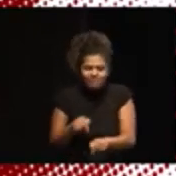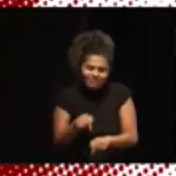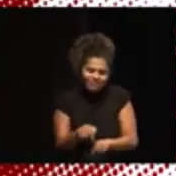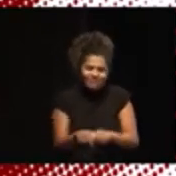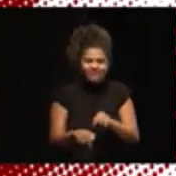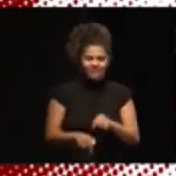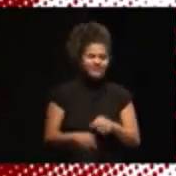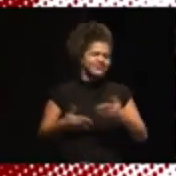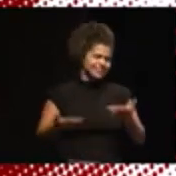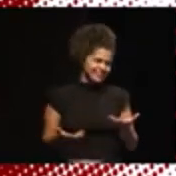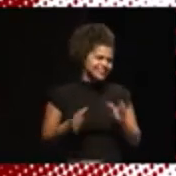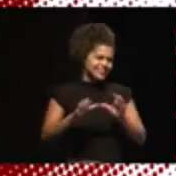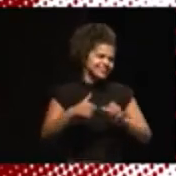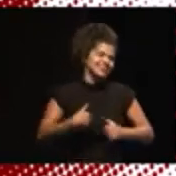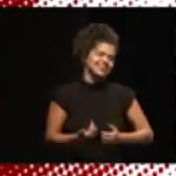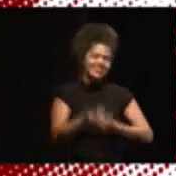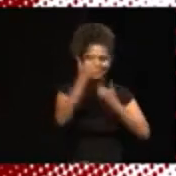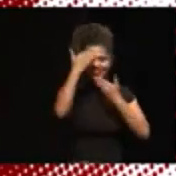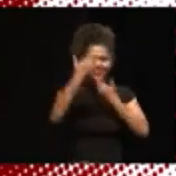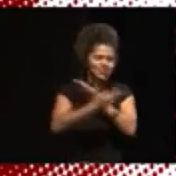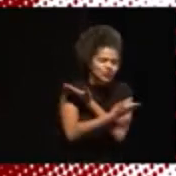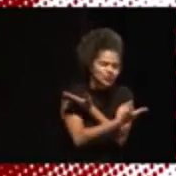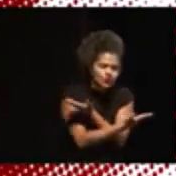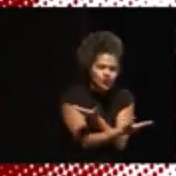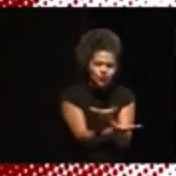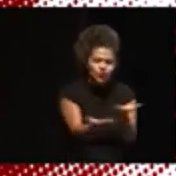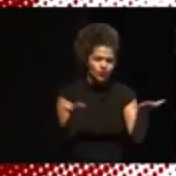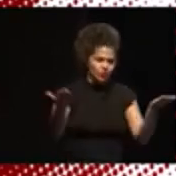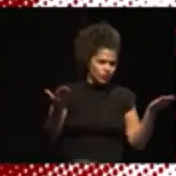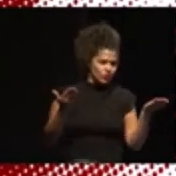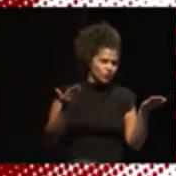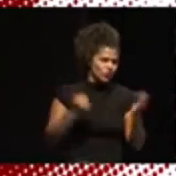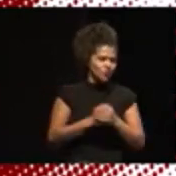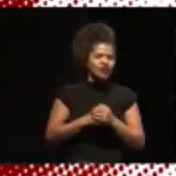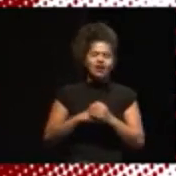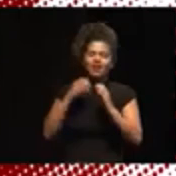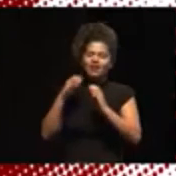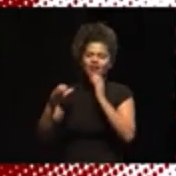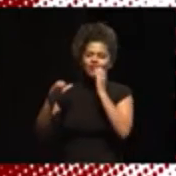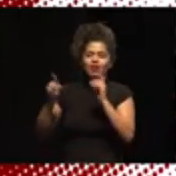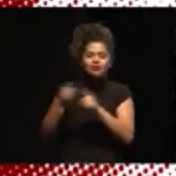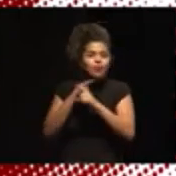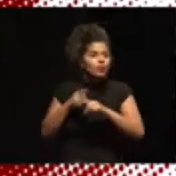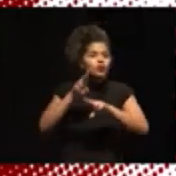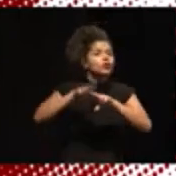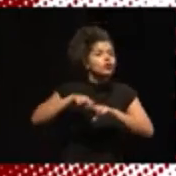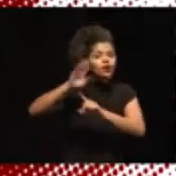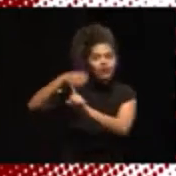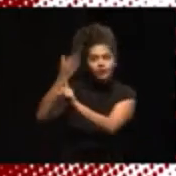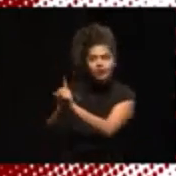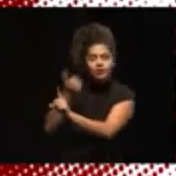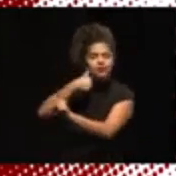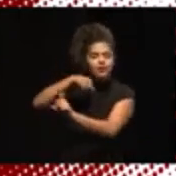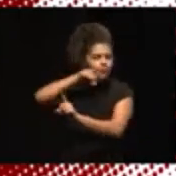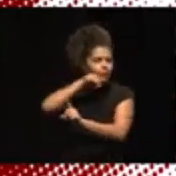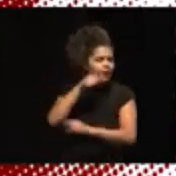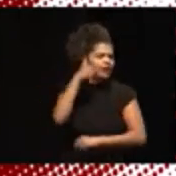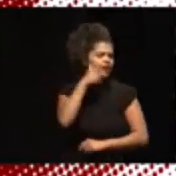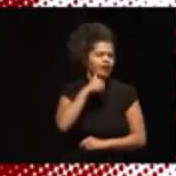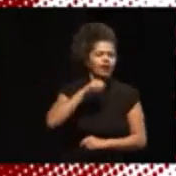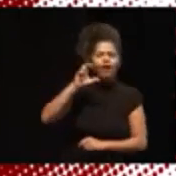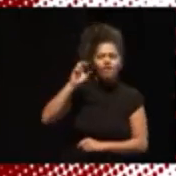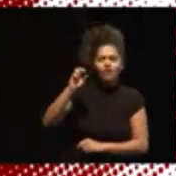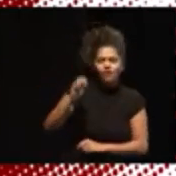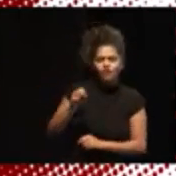agradeço todas e todas e todes. Canto essa música em homenagem à minha mãe, à minha avó, duas